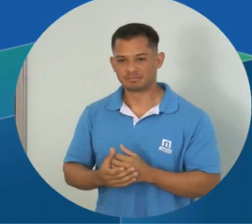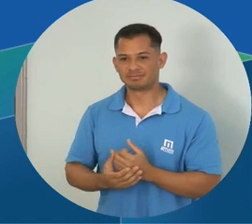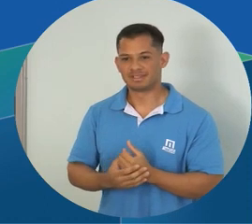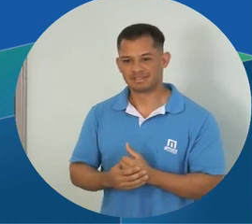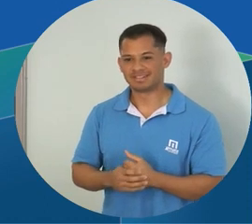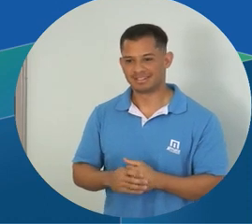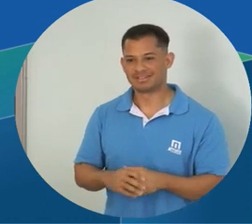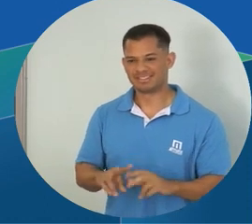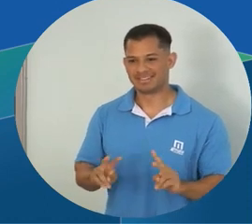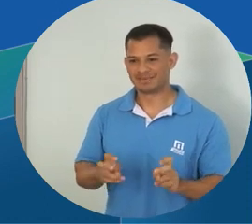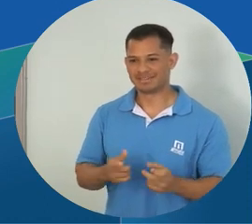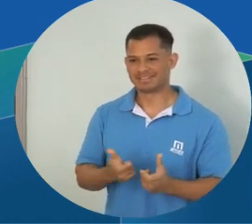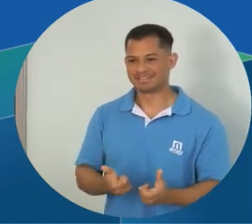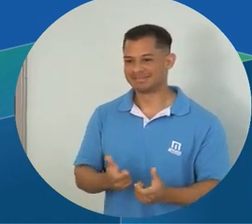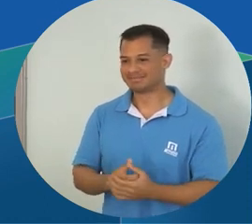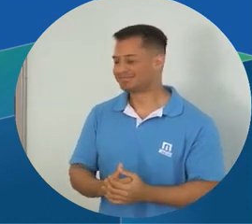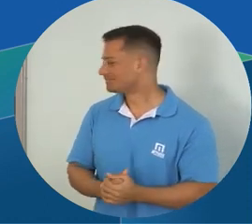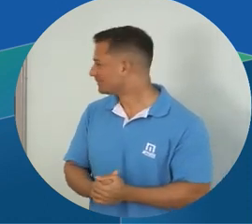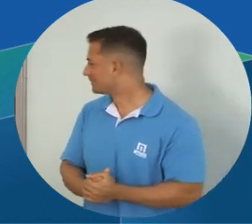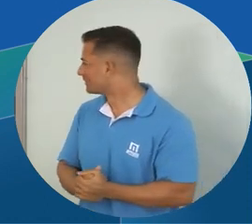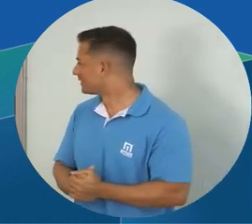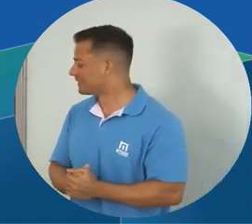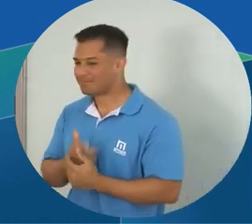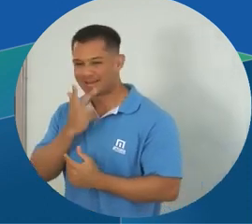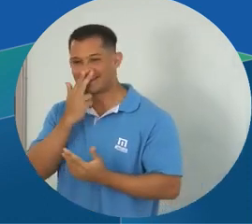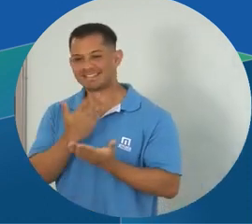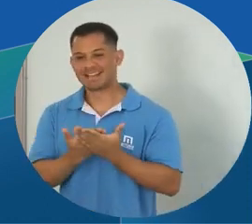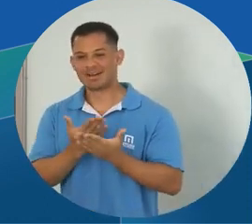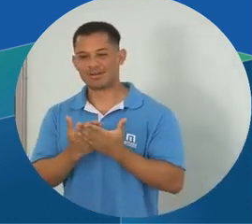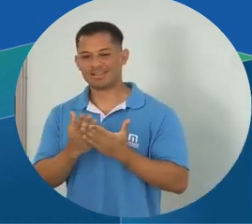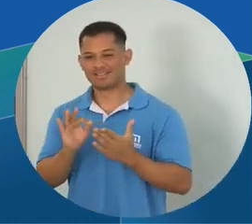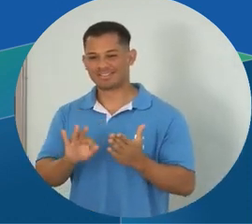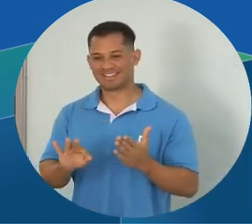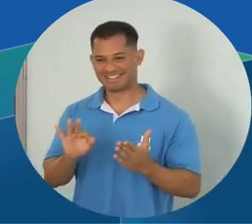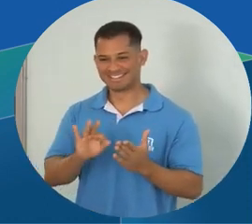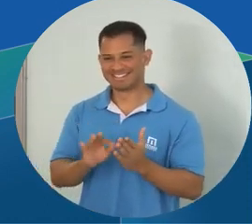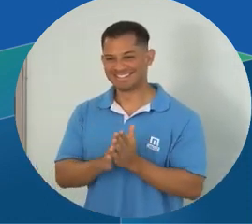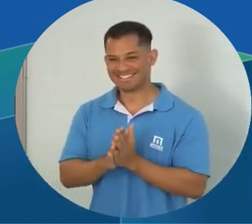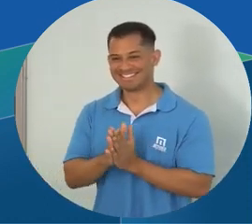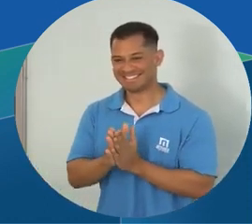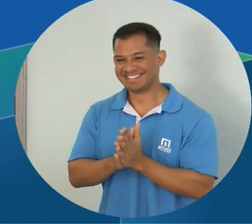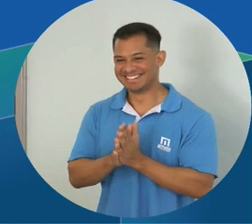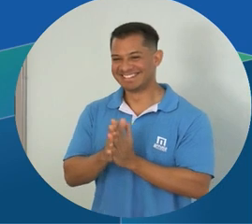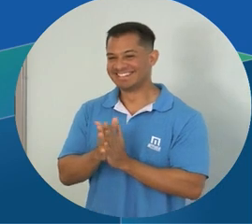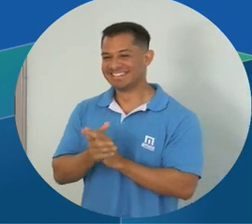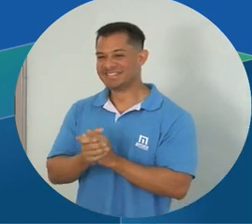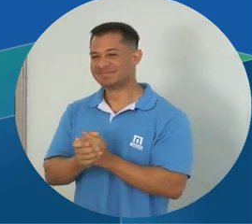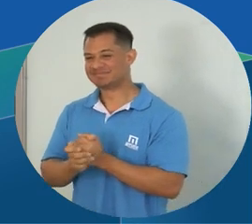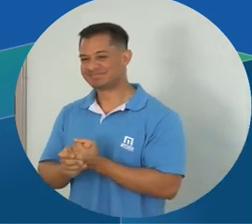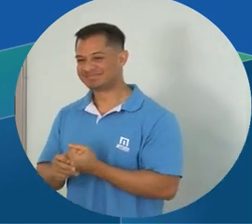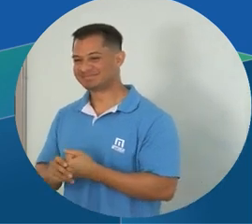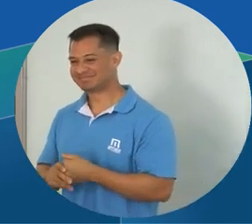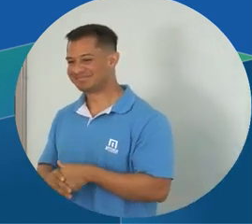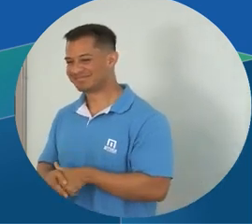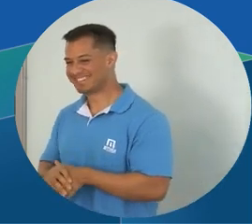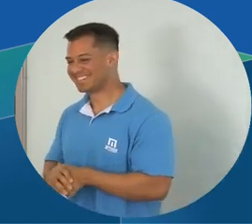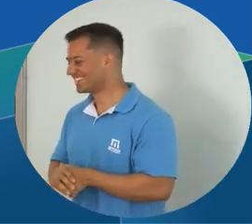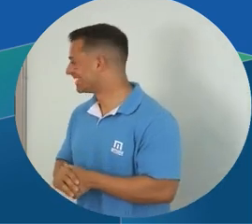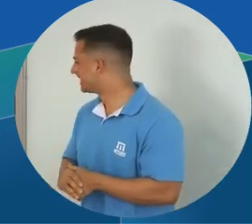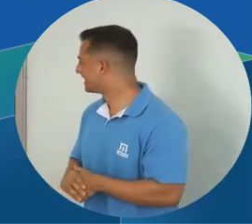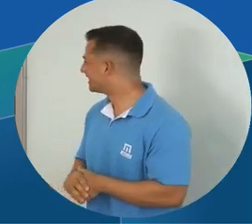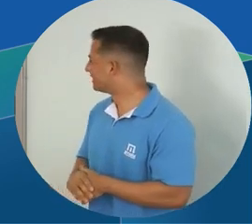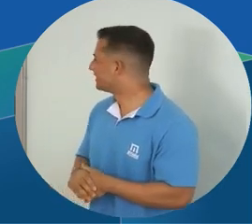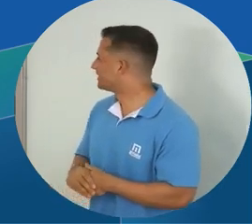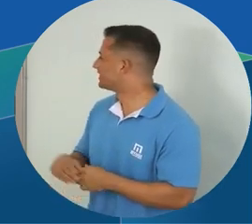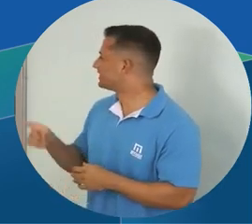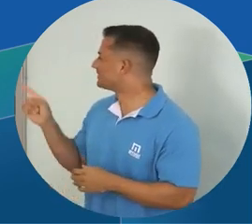o Reclamation, que ele especifica alguns coeficientes também muito aderentes ao que a